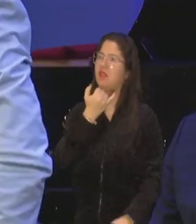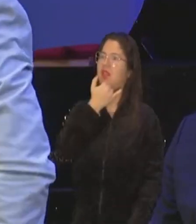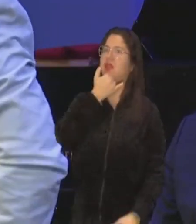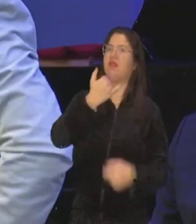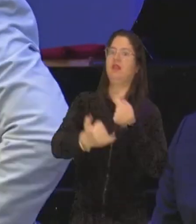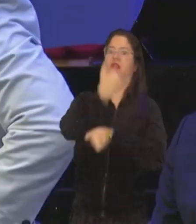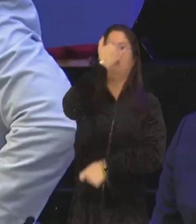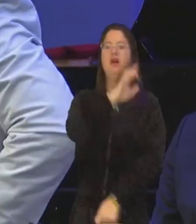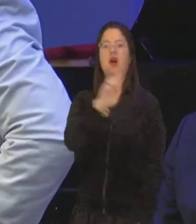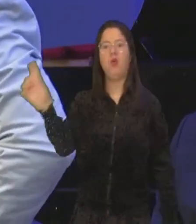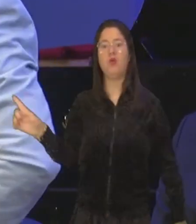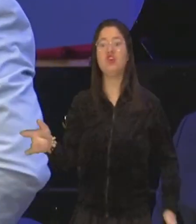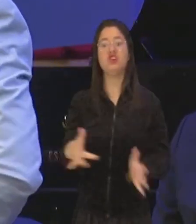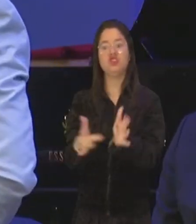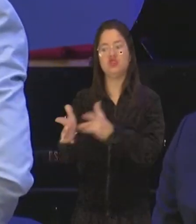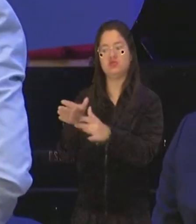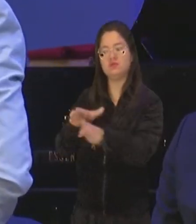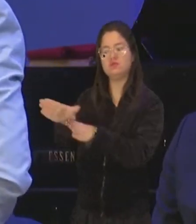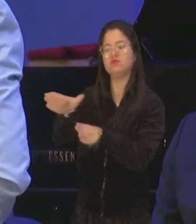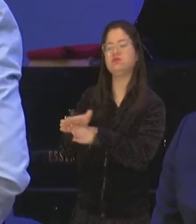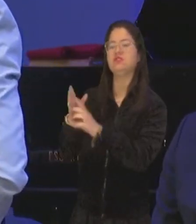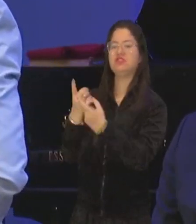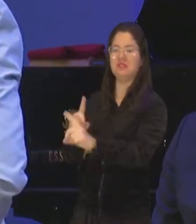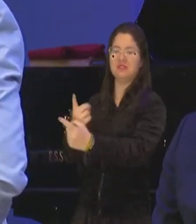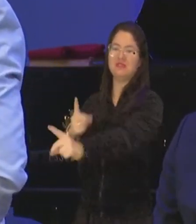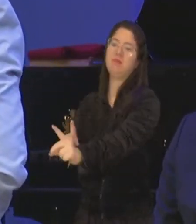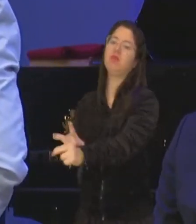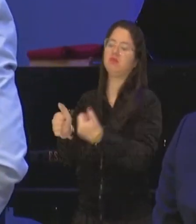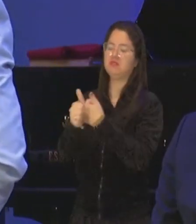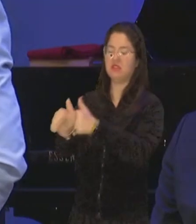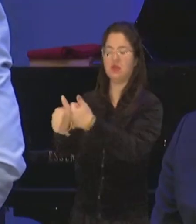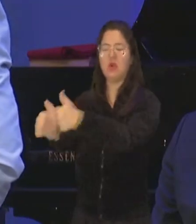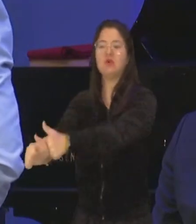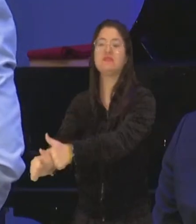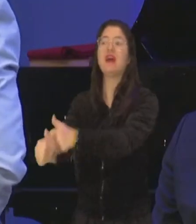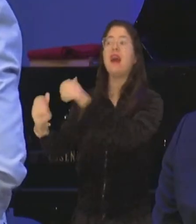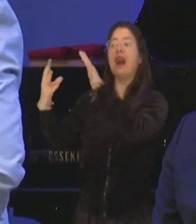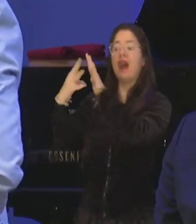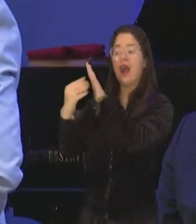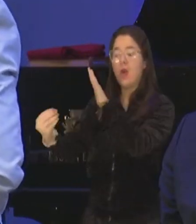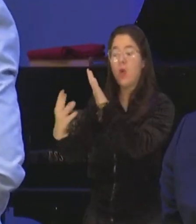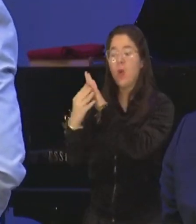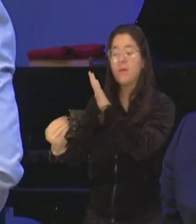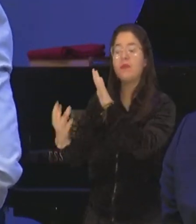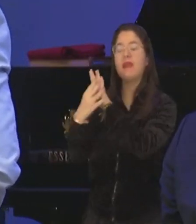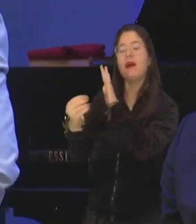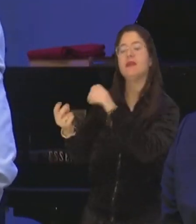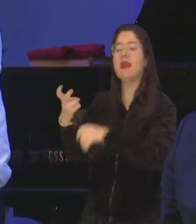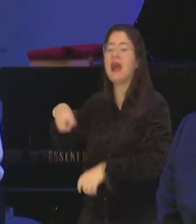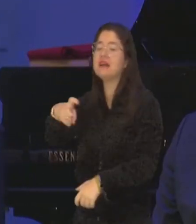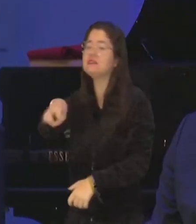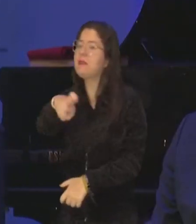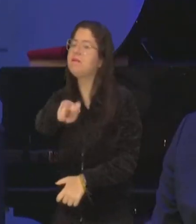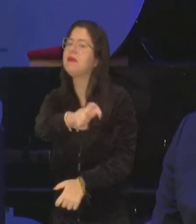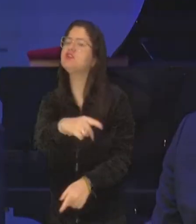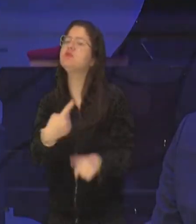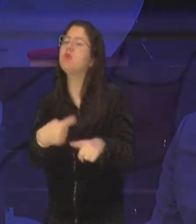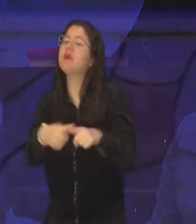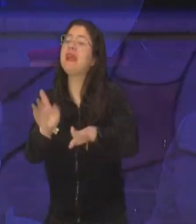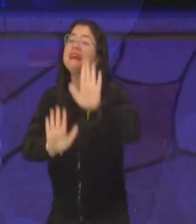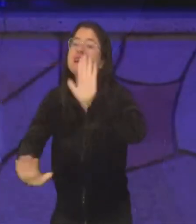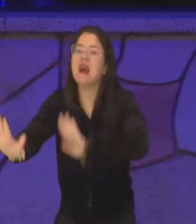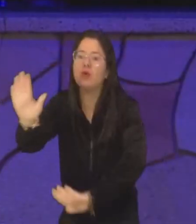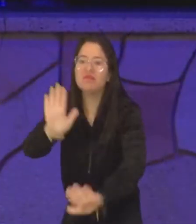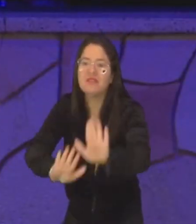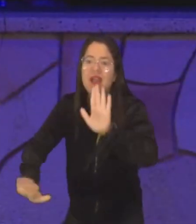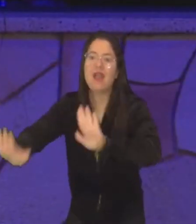E Jesus instruiu os seus discípulos, os seus seguidores, a imitarem a serpente exatamente neste sentido de cautela para